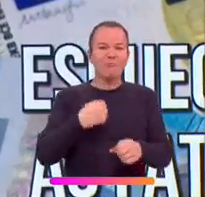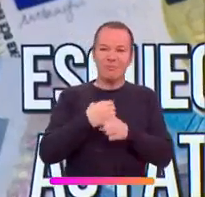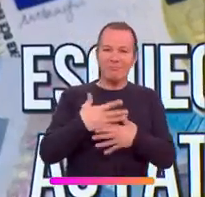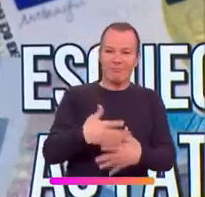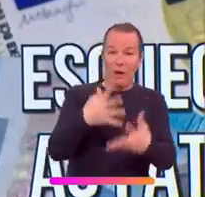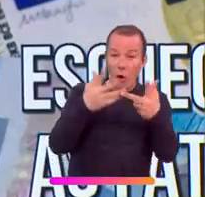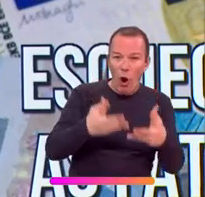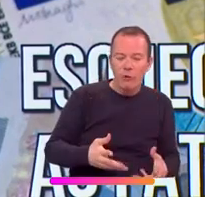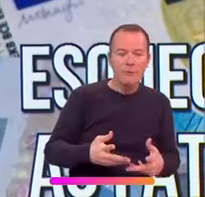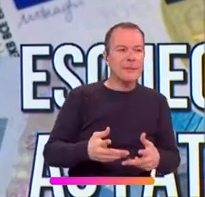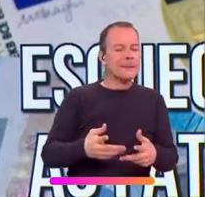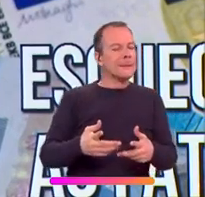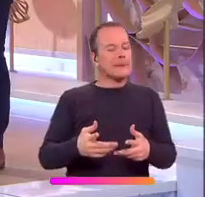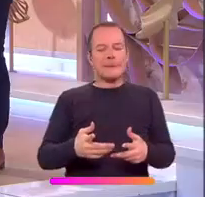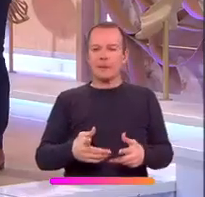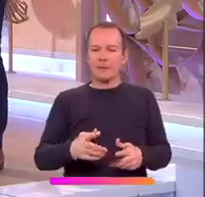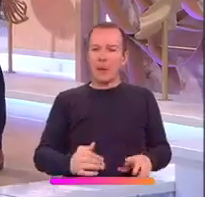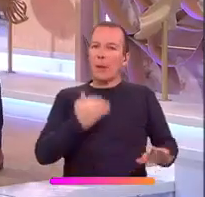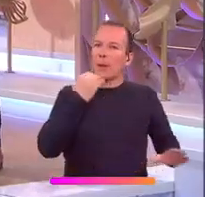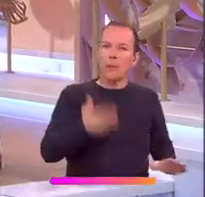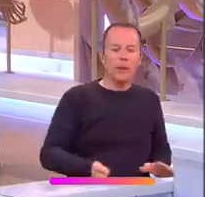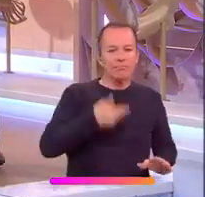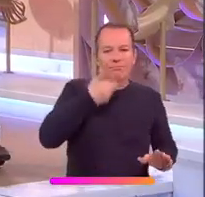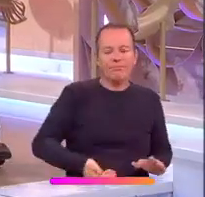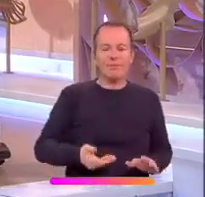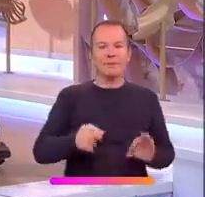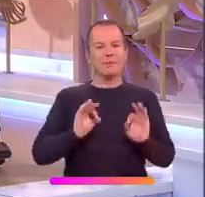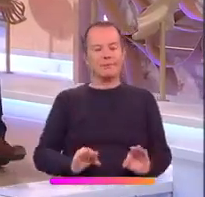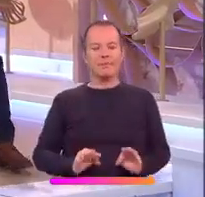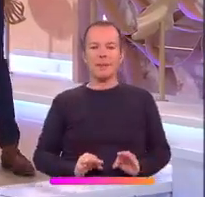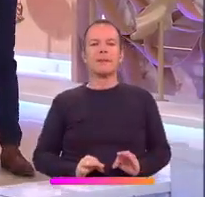ajudar. Okay, mas não se deita aquelas faturas? Não, claro que não. Vão ter que ser entregues. Exatamente, não é? Sim.